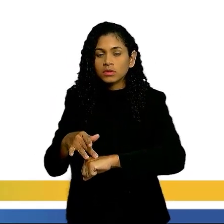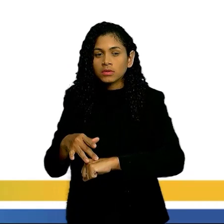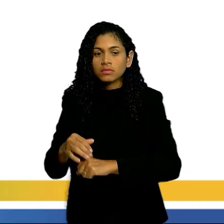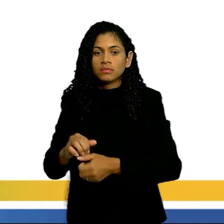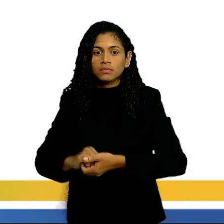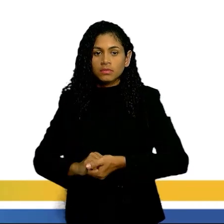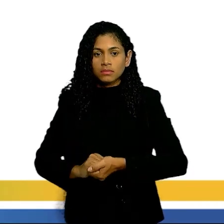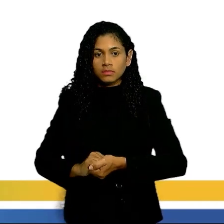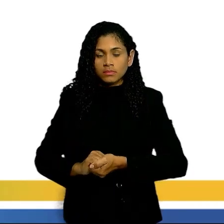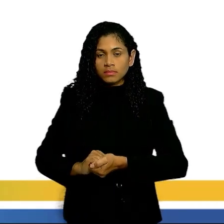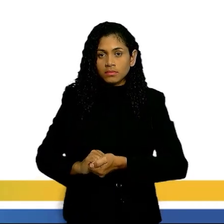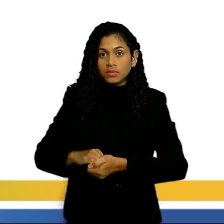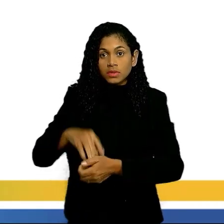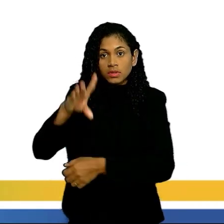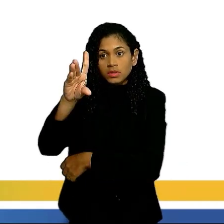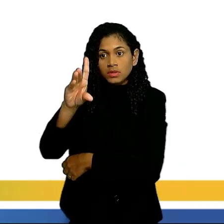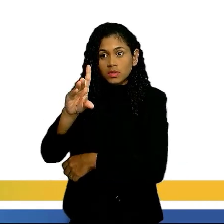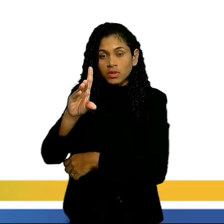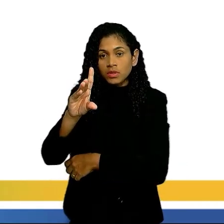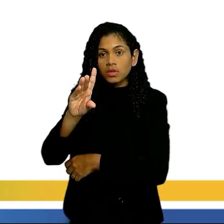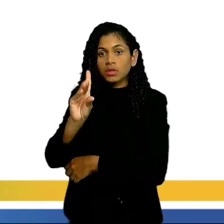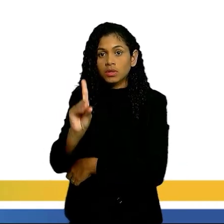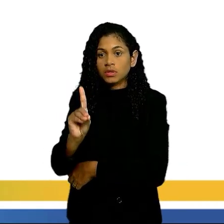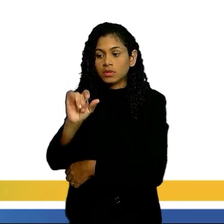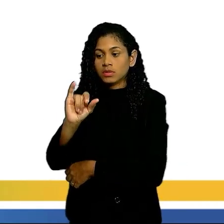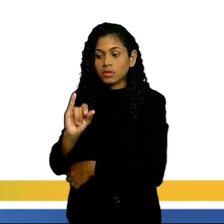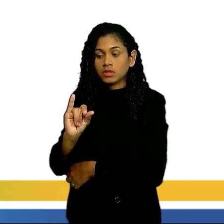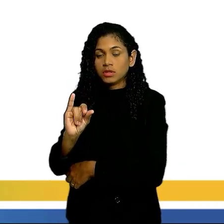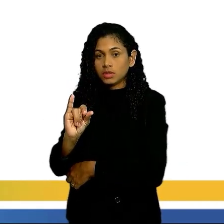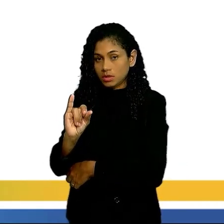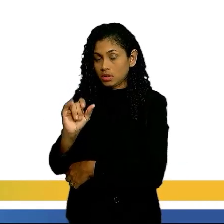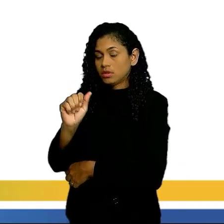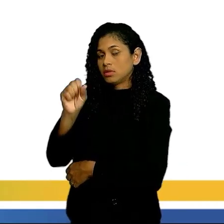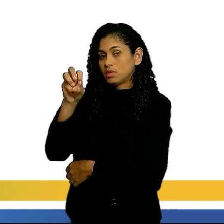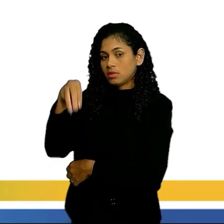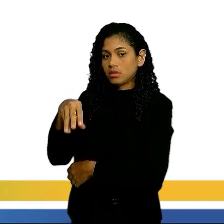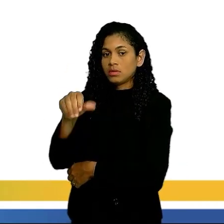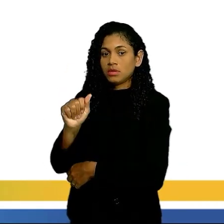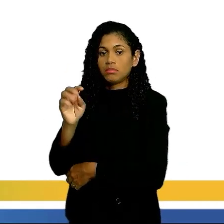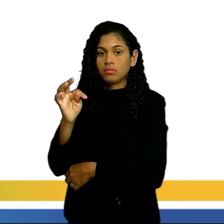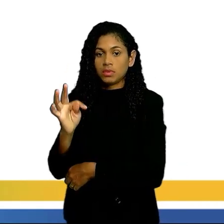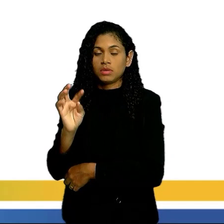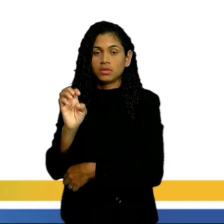maior diamante já encontrado, tinha